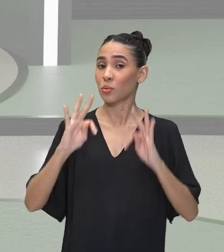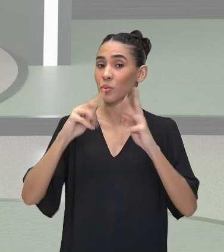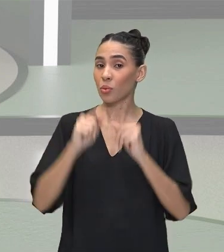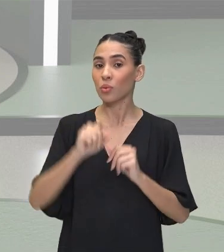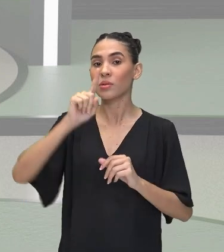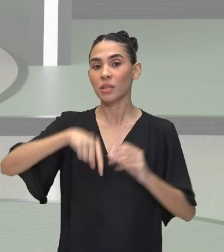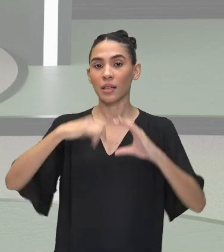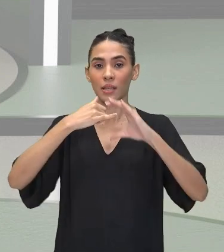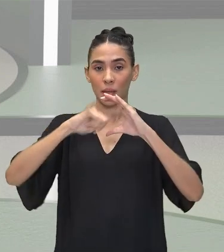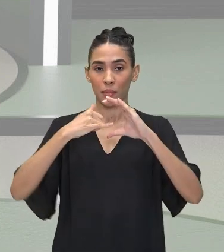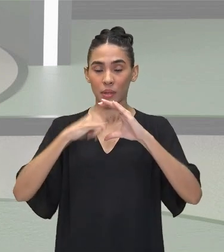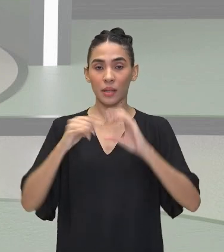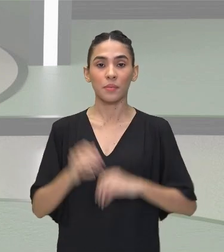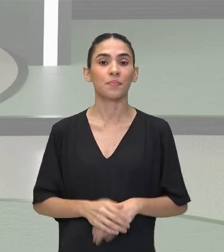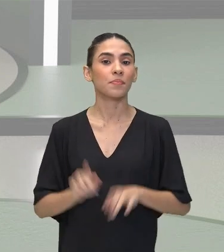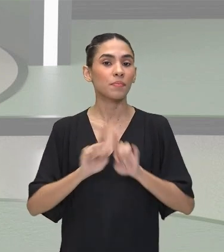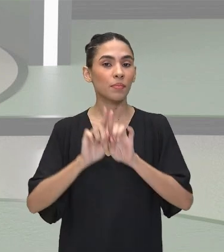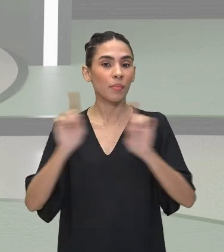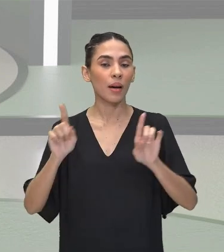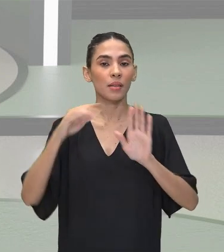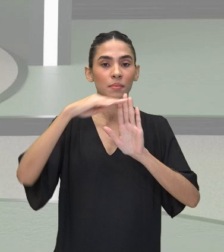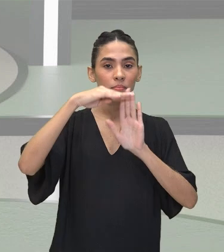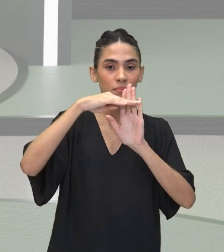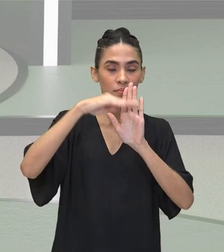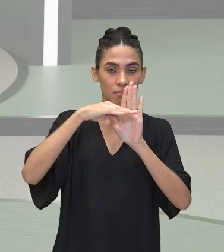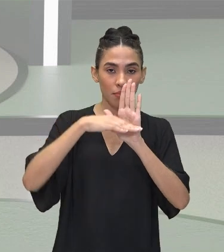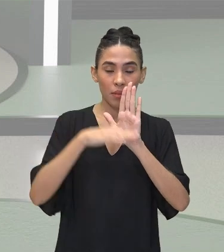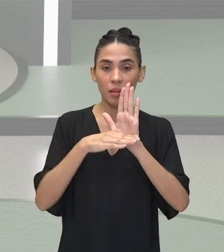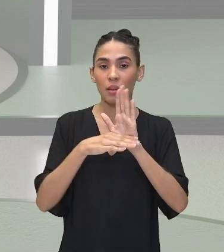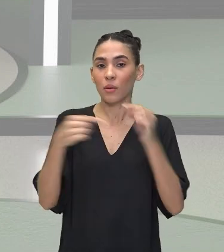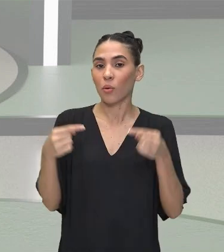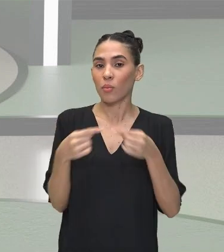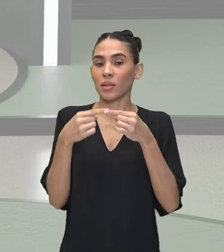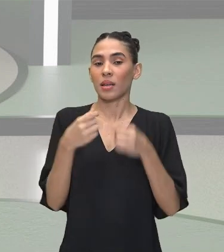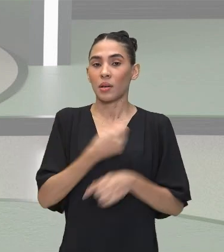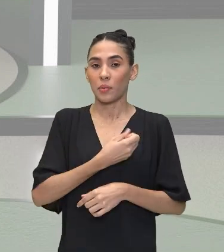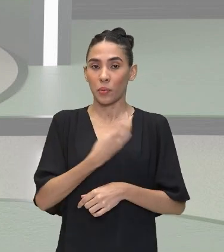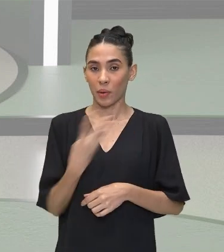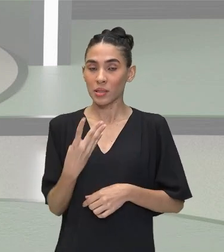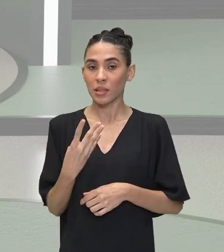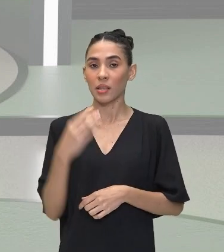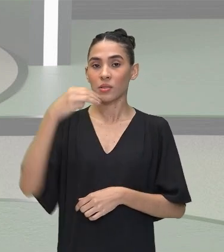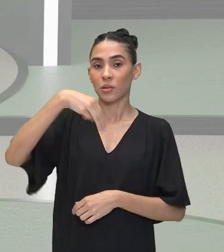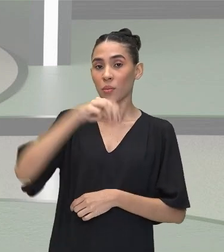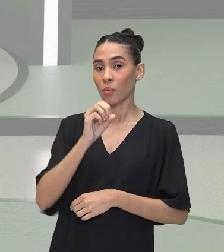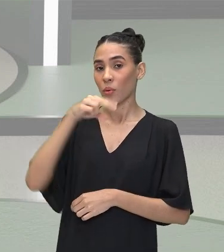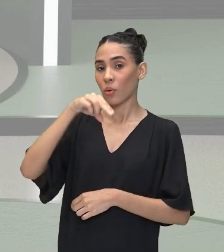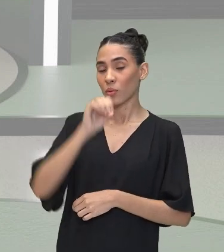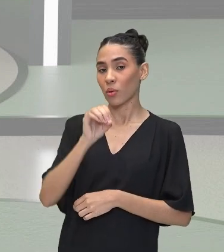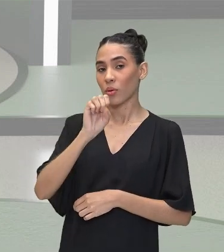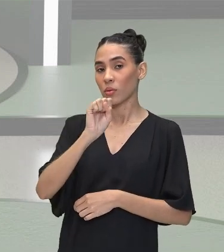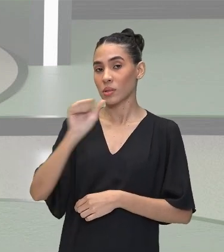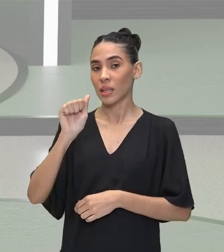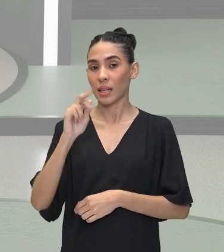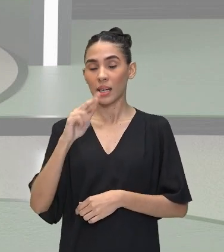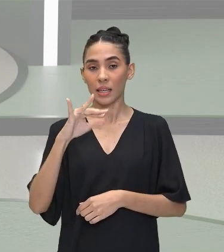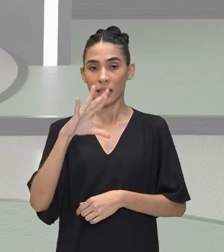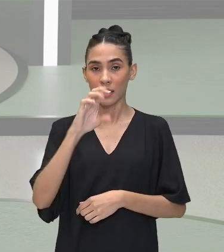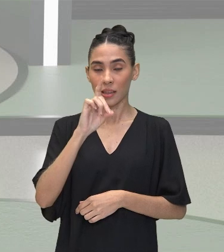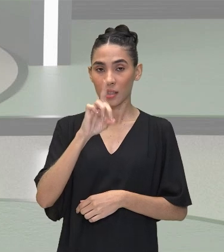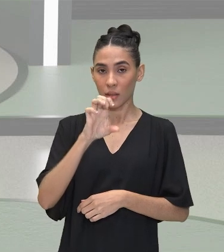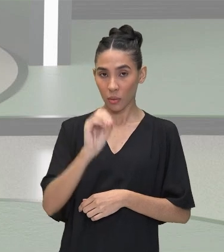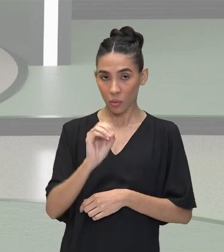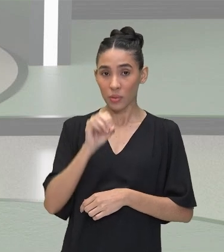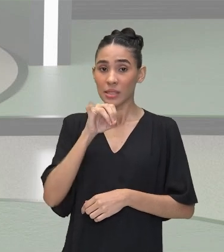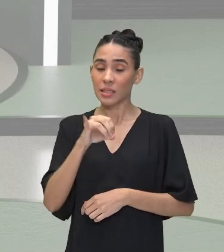carboidratos. Só que eles são classificados de acordo com a quantidade de monossacarídeos que tem. Ok? Então, quando só